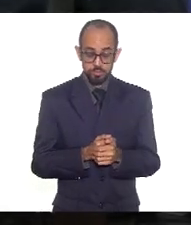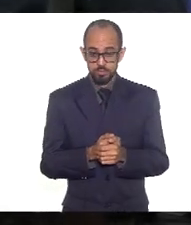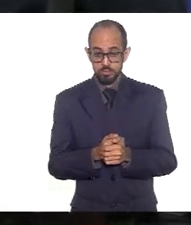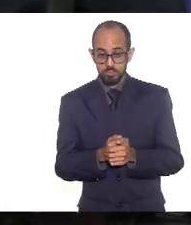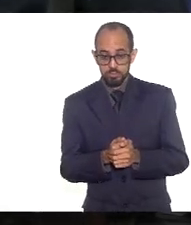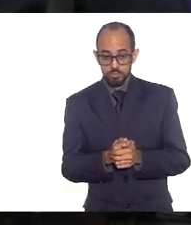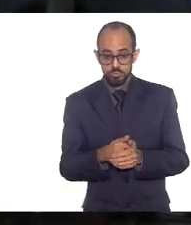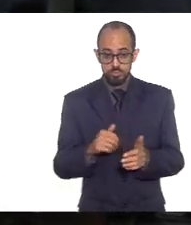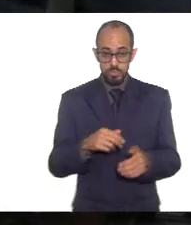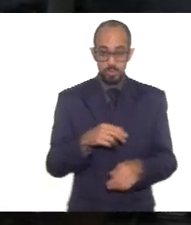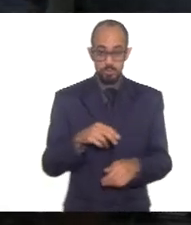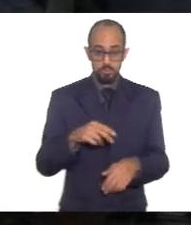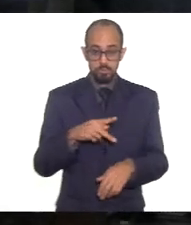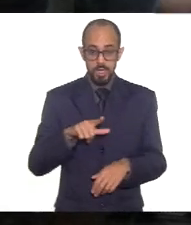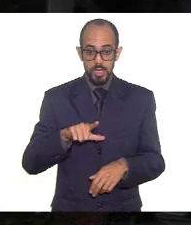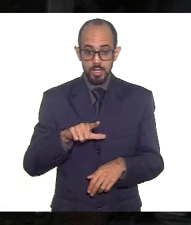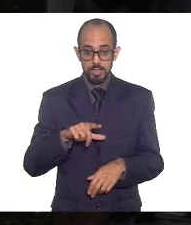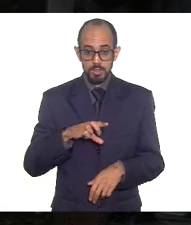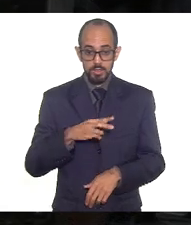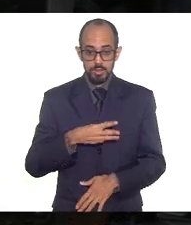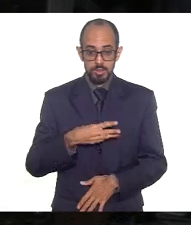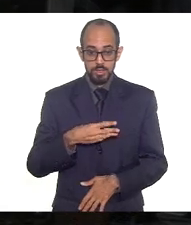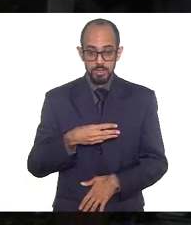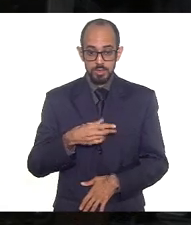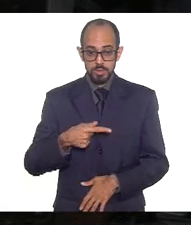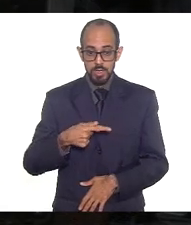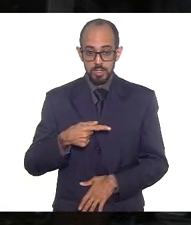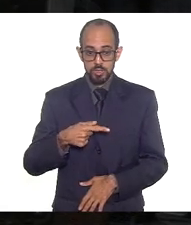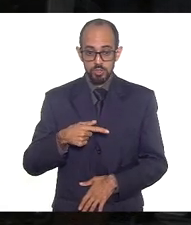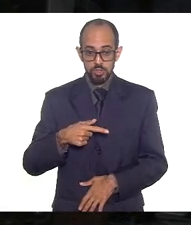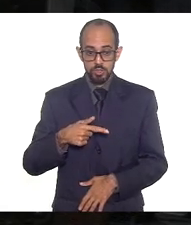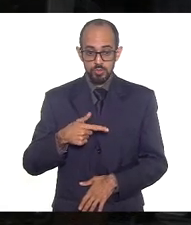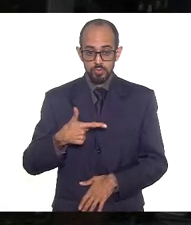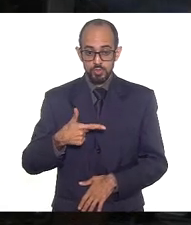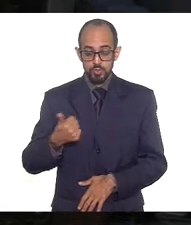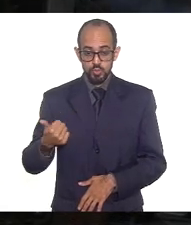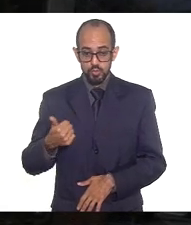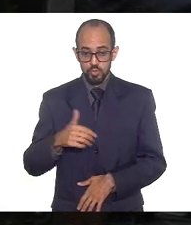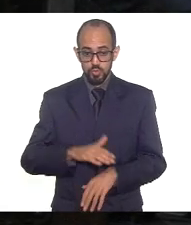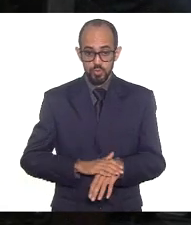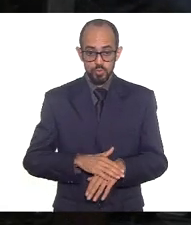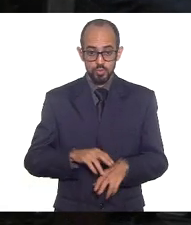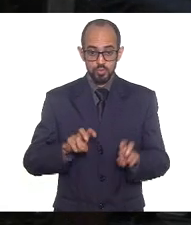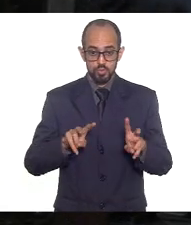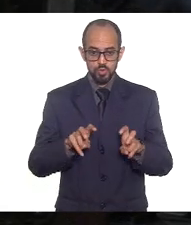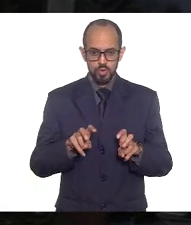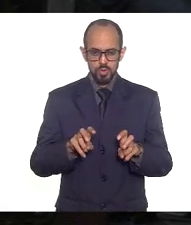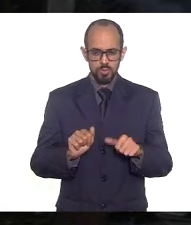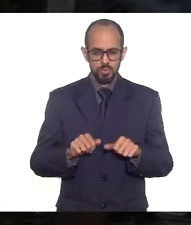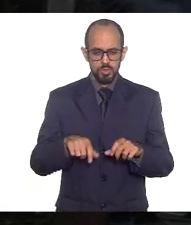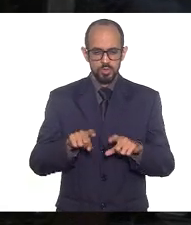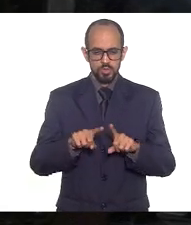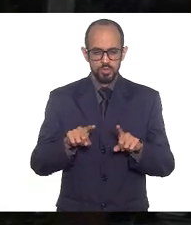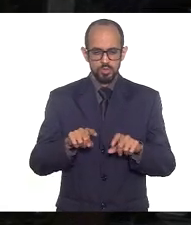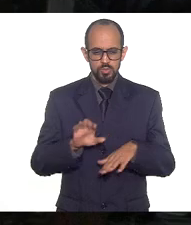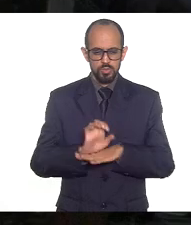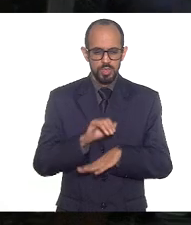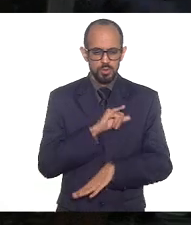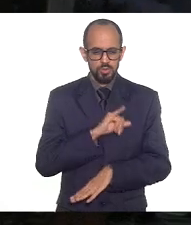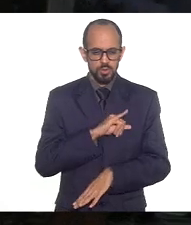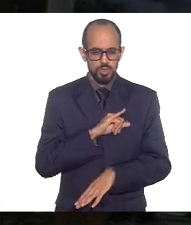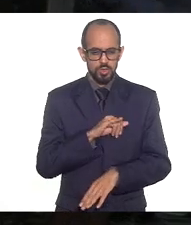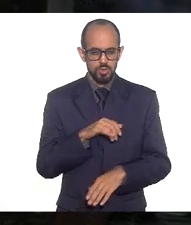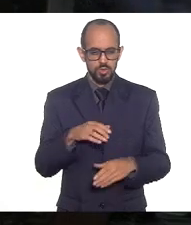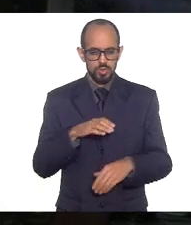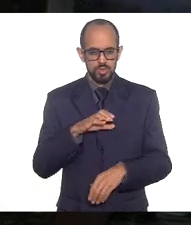o projeto de lei 37082 um de autoria do deputado Luiz Martins que cria o programa direção e sem drogas um apreciador de Janeiro perdendo de